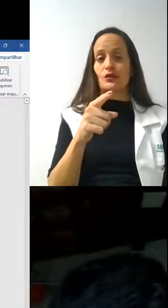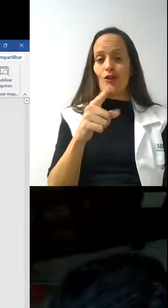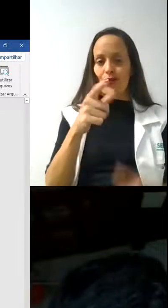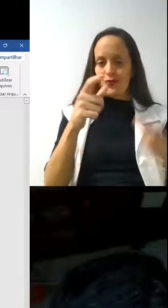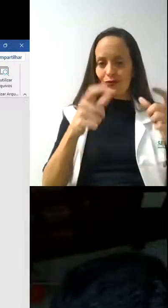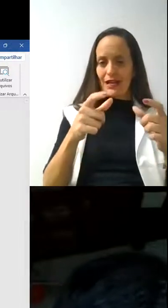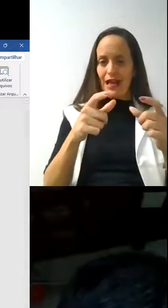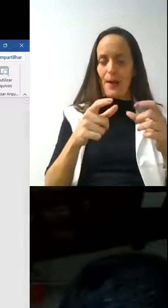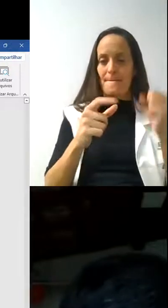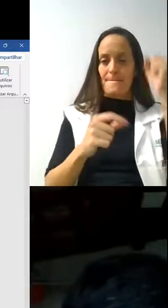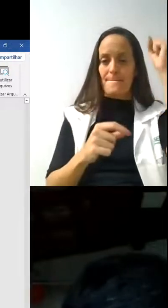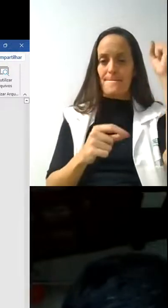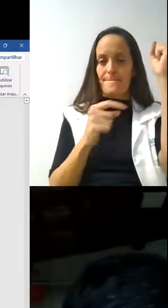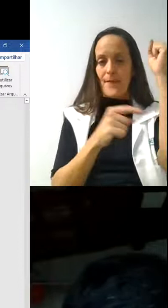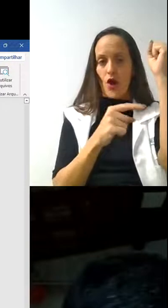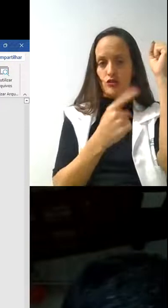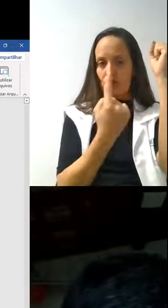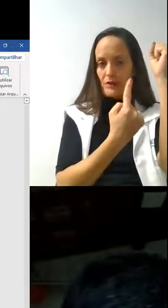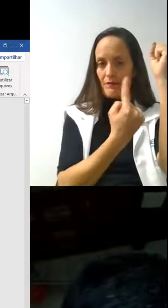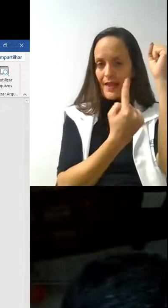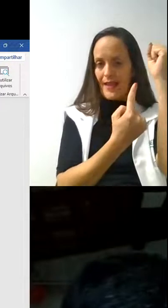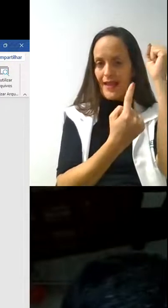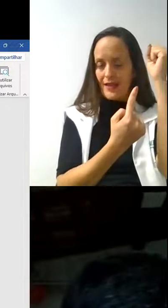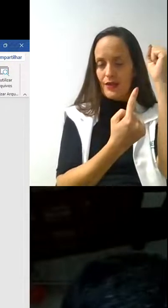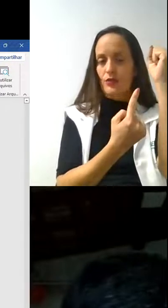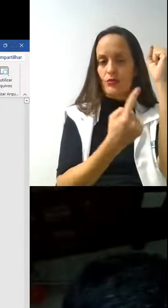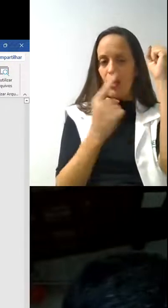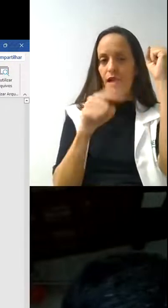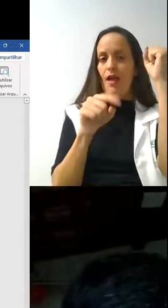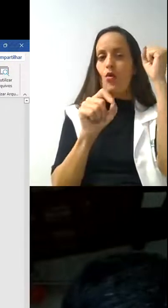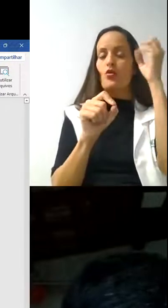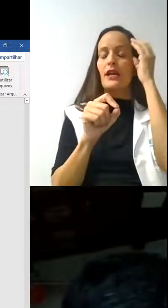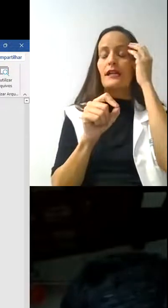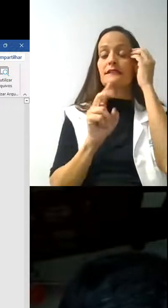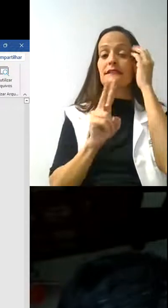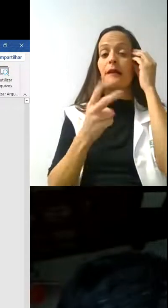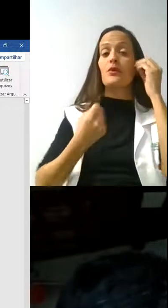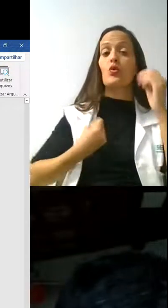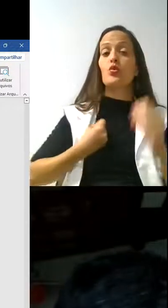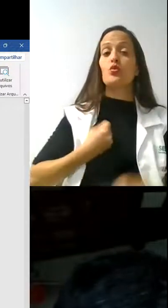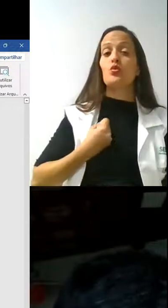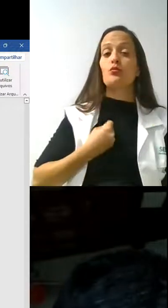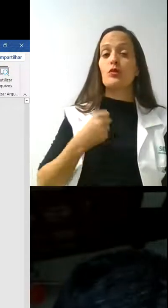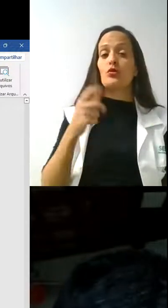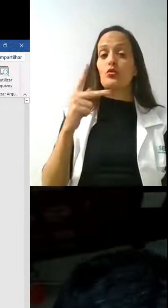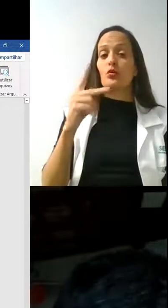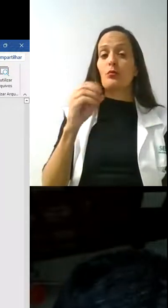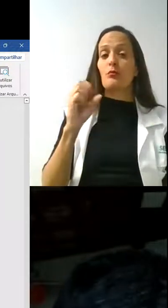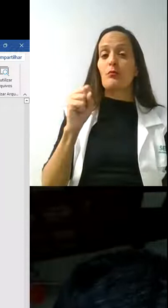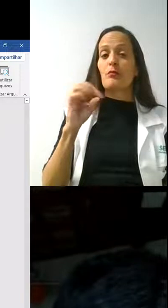Então, o primeiro número que vem para poder representar ele é sempre o número do poste, certo?